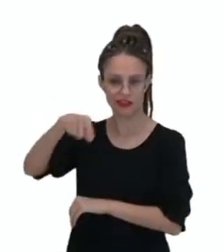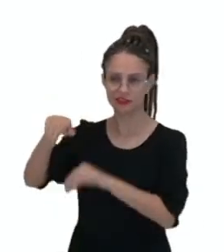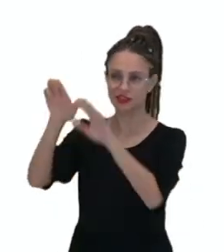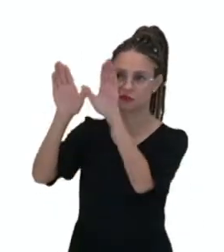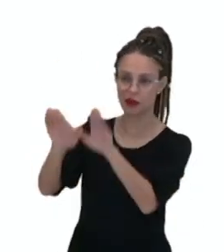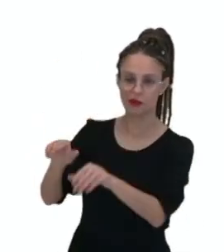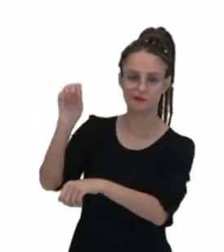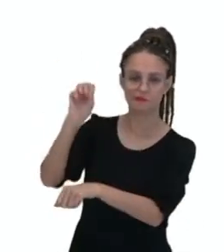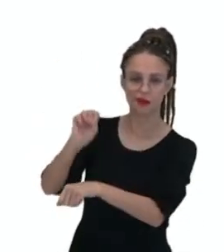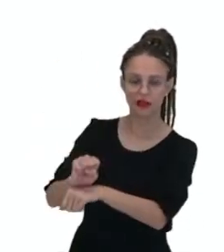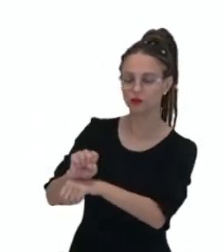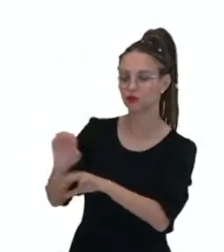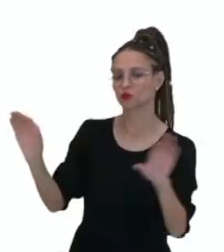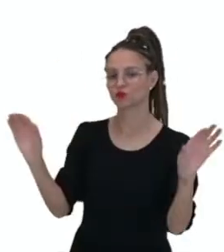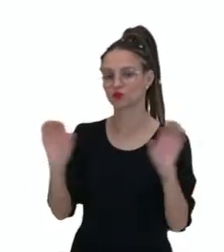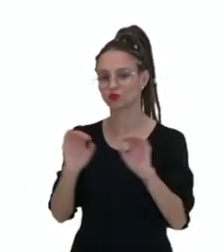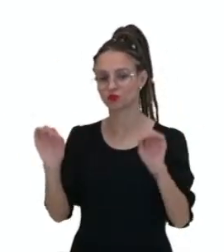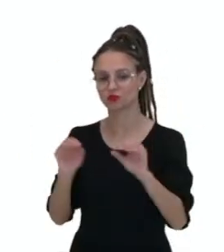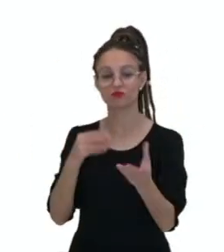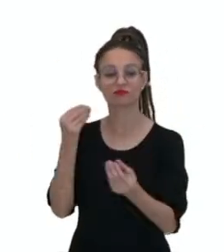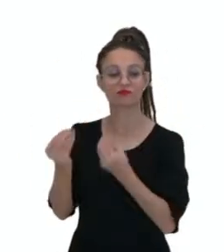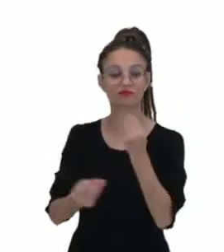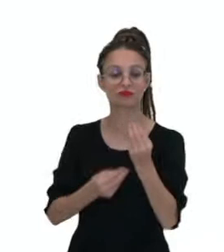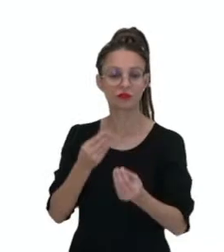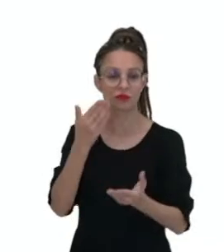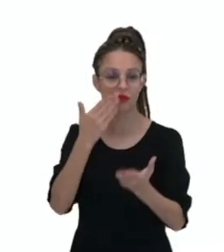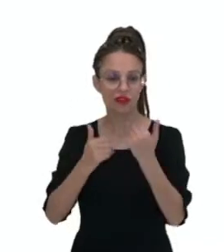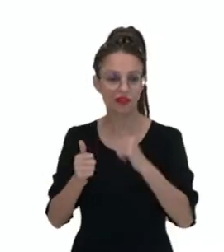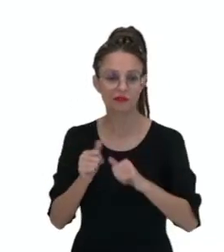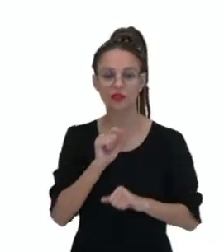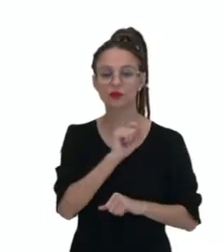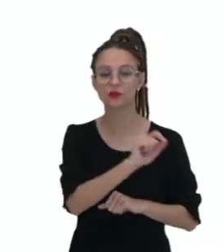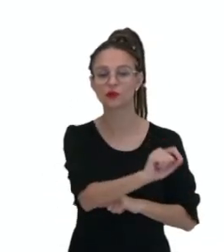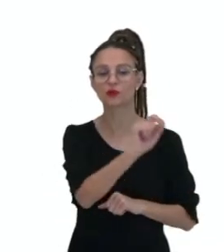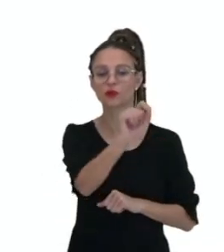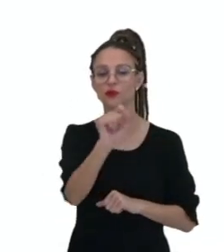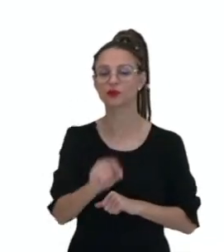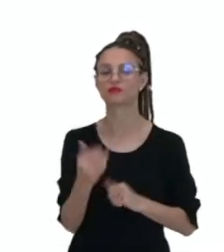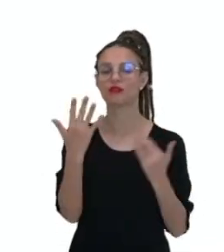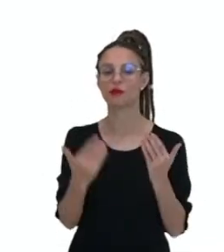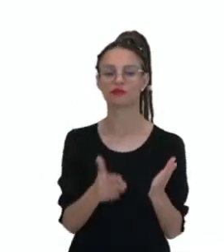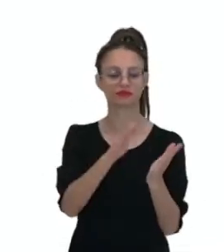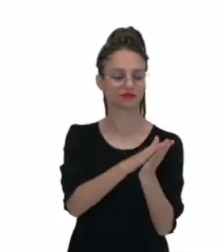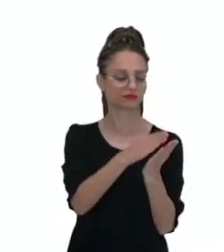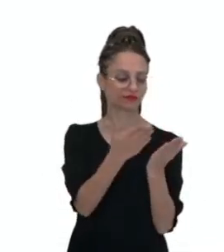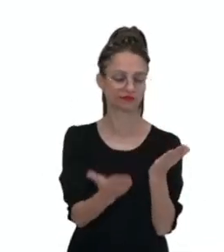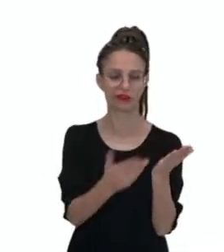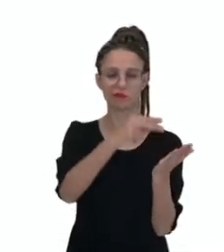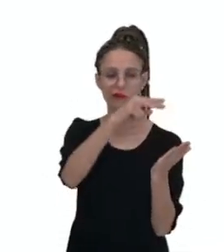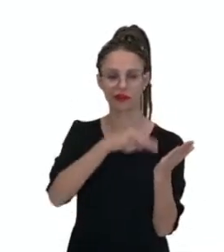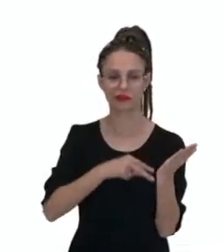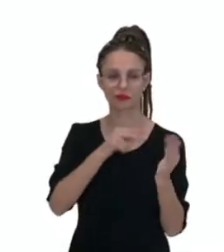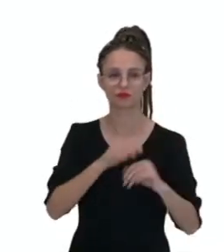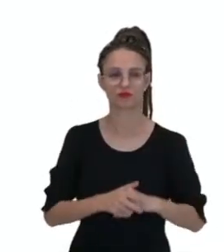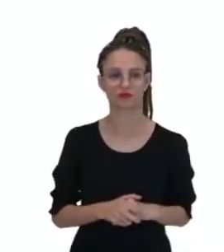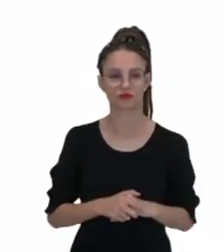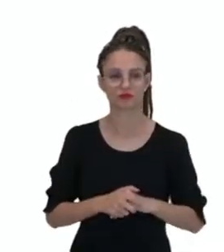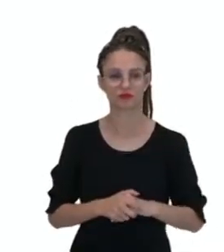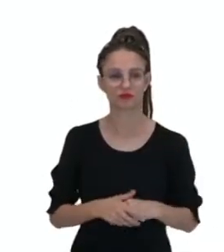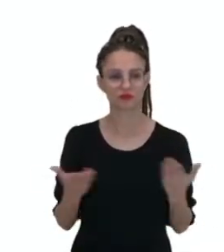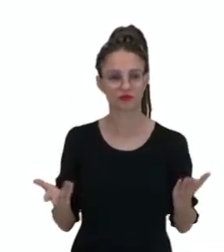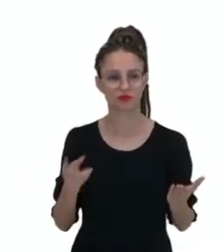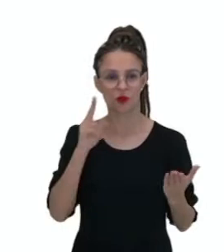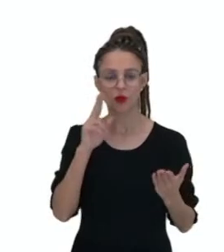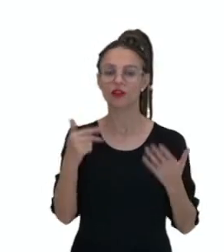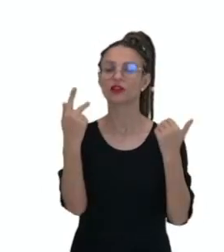nem porto, alimentam-se um instante em cada par de mãos e partem. E olhas então essas